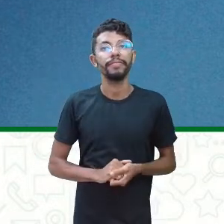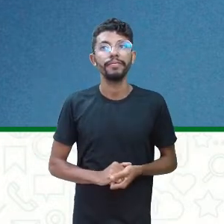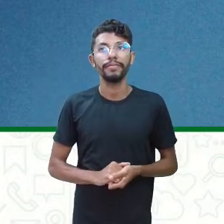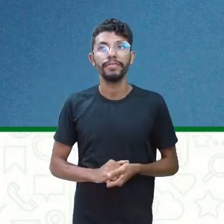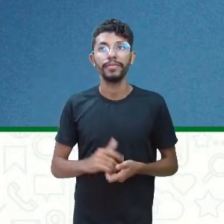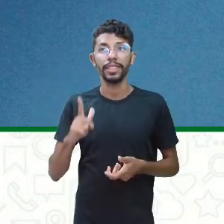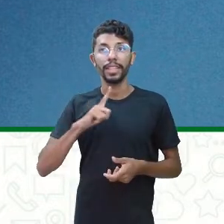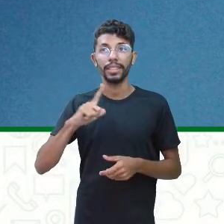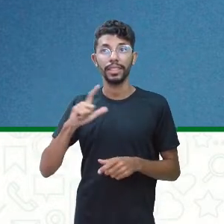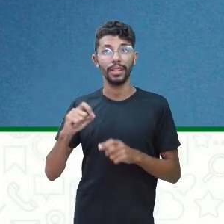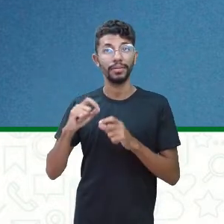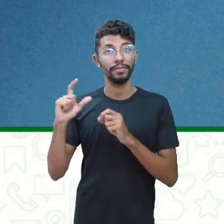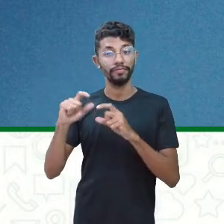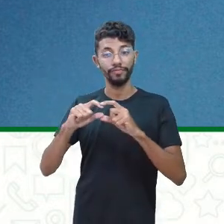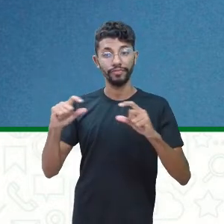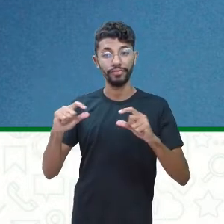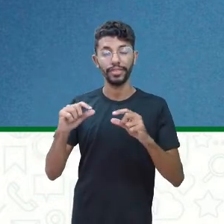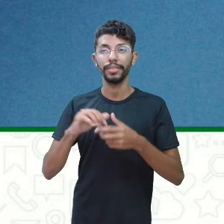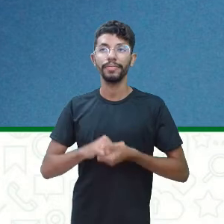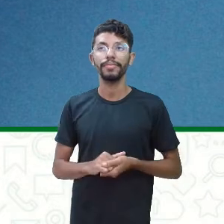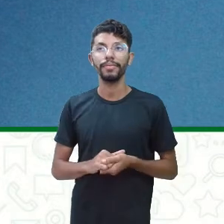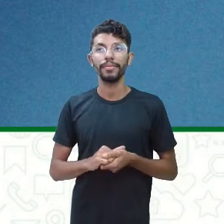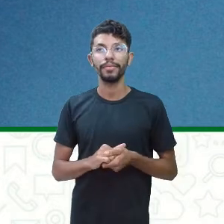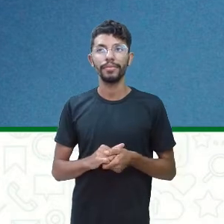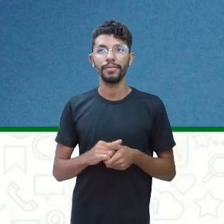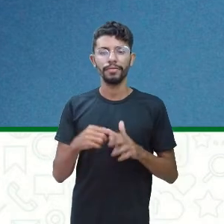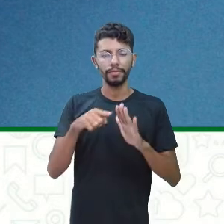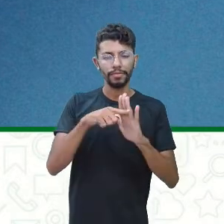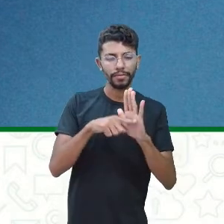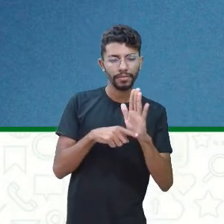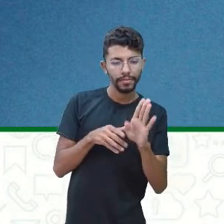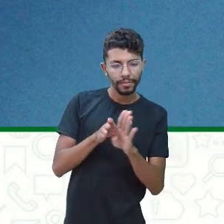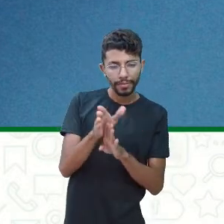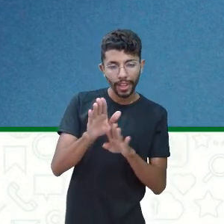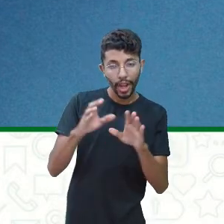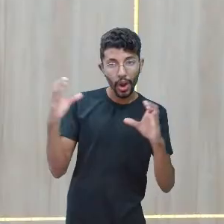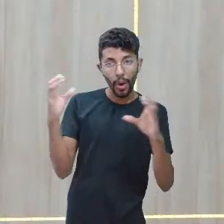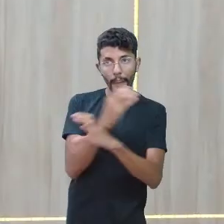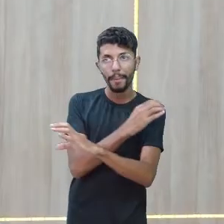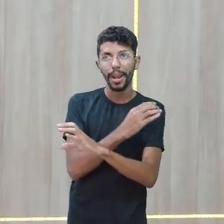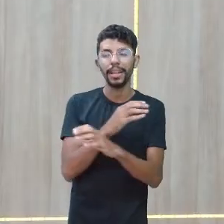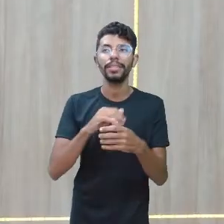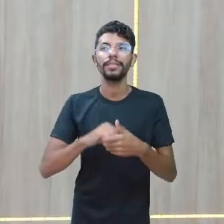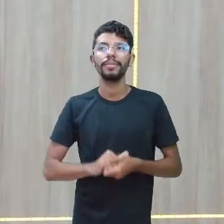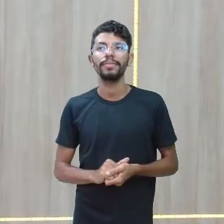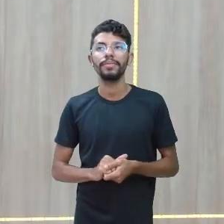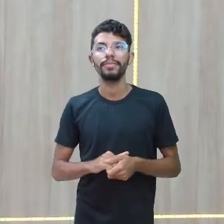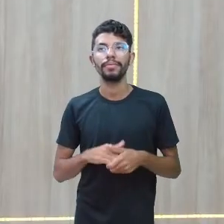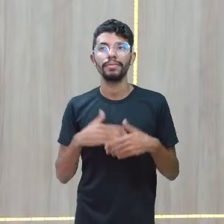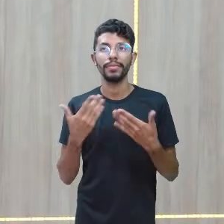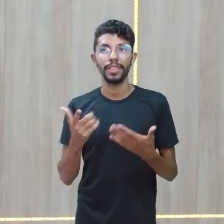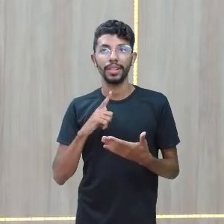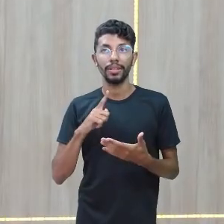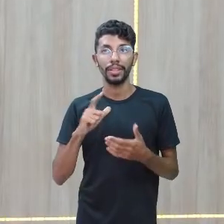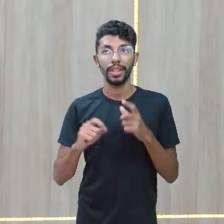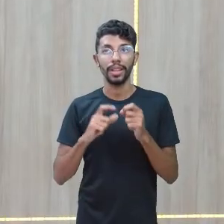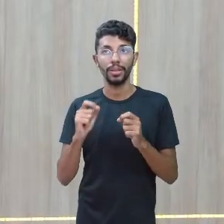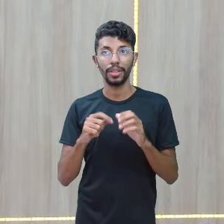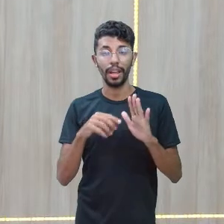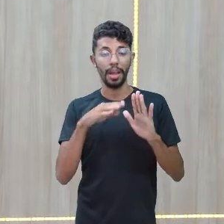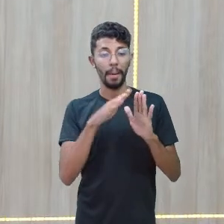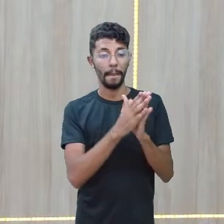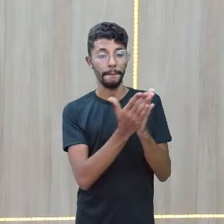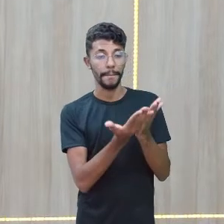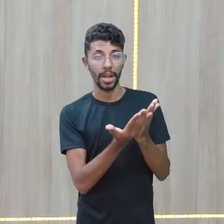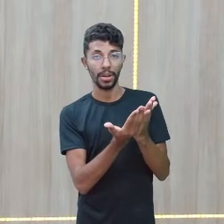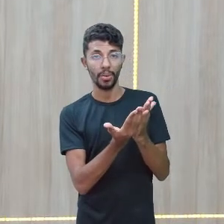assim, ó, Full Instructions, ou seja, instruções completas, né? Então, existe o Instruction Manual,